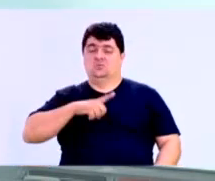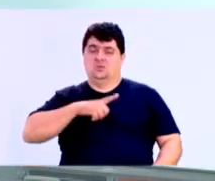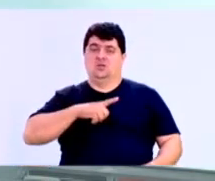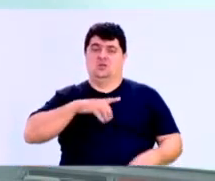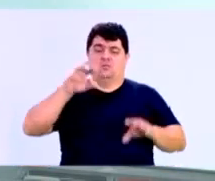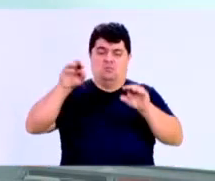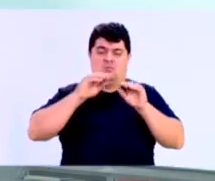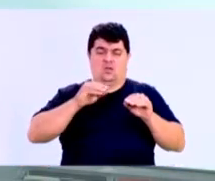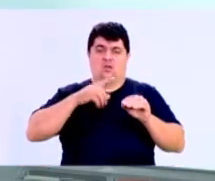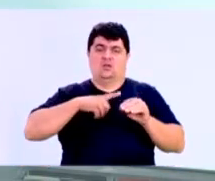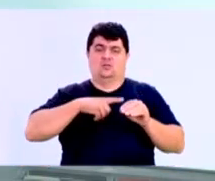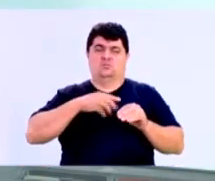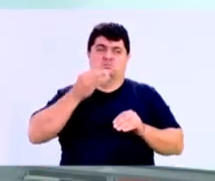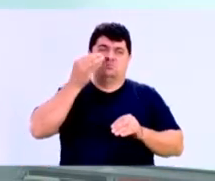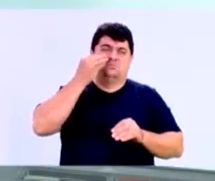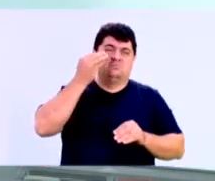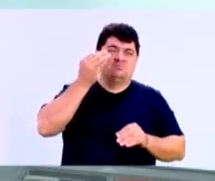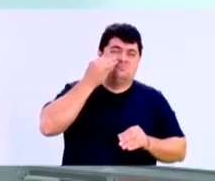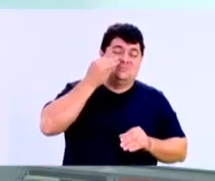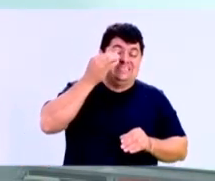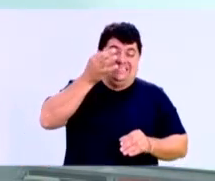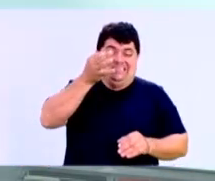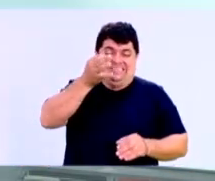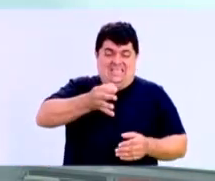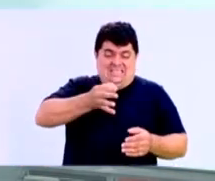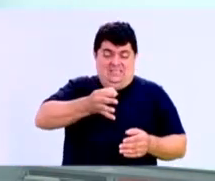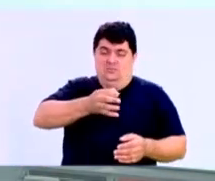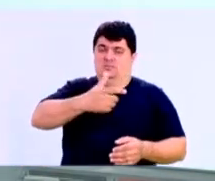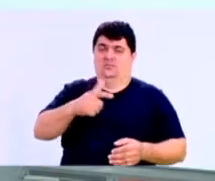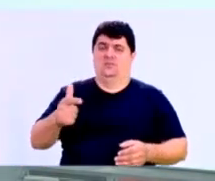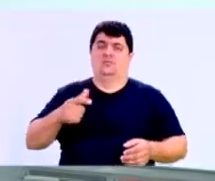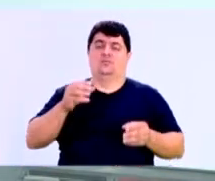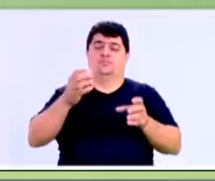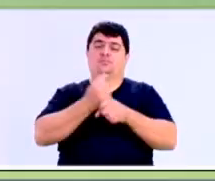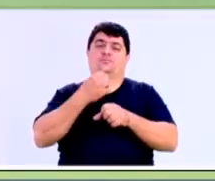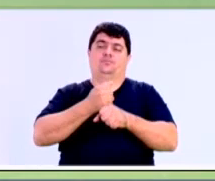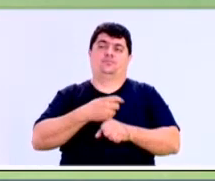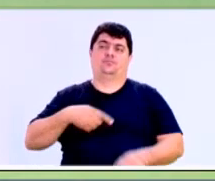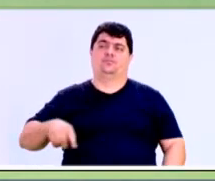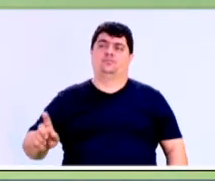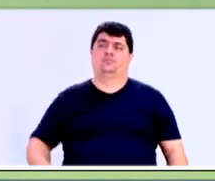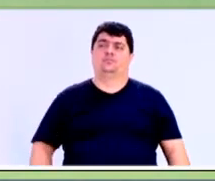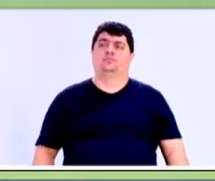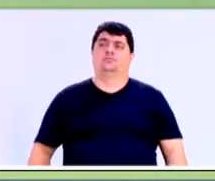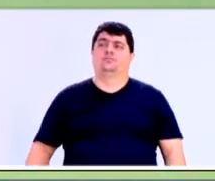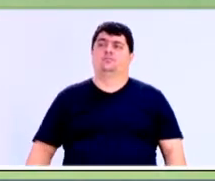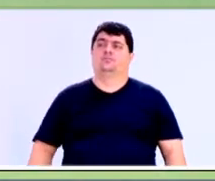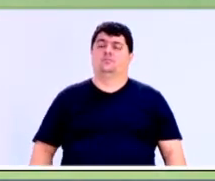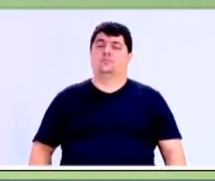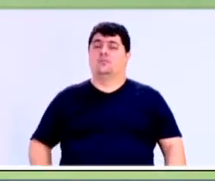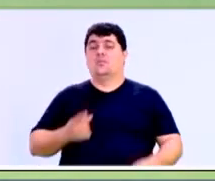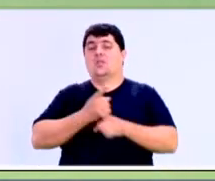fórmula, estima, chega bem próximo de a realidade. Vamos lá calcular ele? Então, para a gente